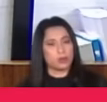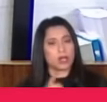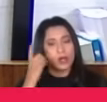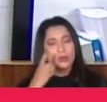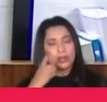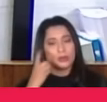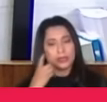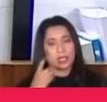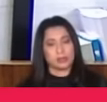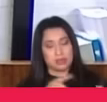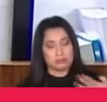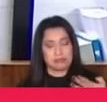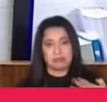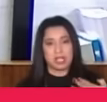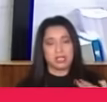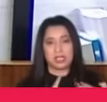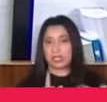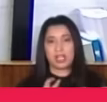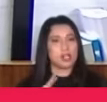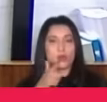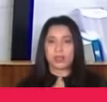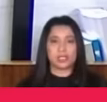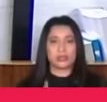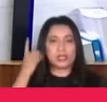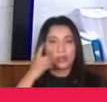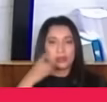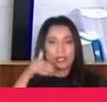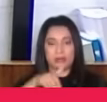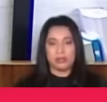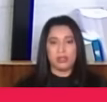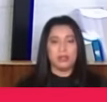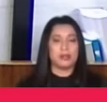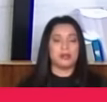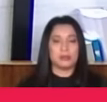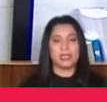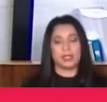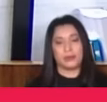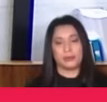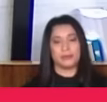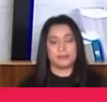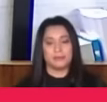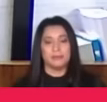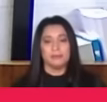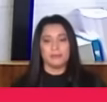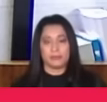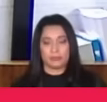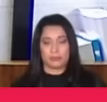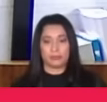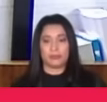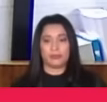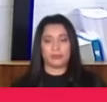inquérito na primeira instância, uma vez que ele não se elegeu deputado federal e deixou de ser deputado estadual.